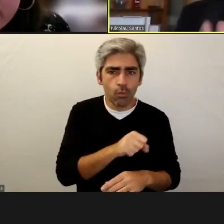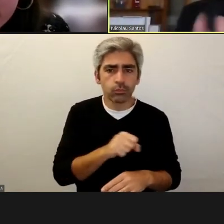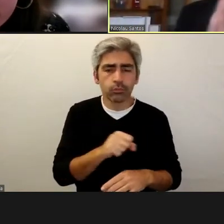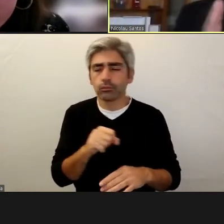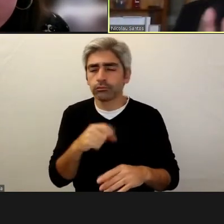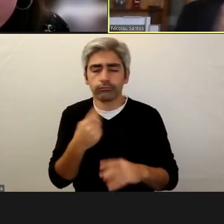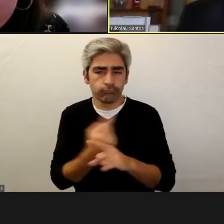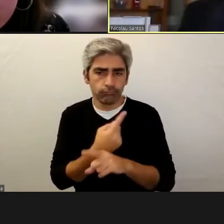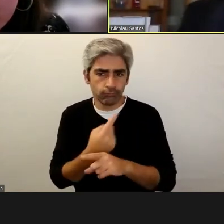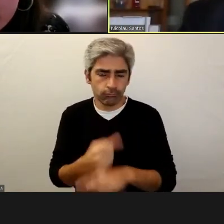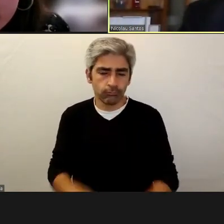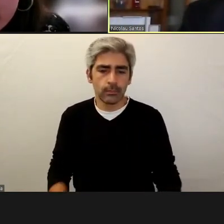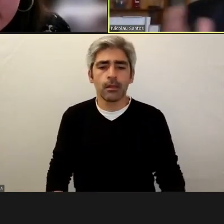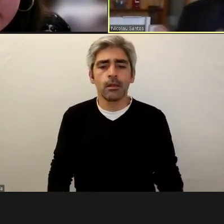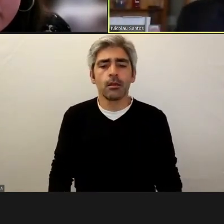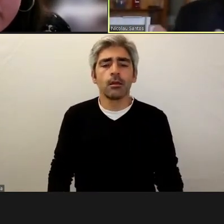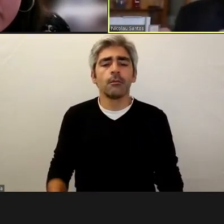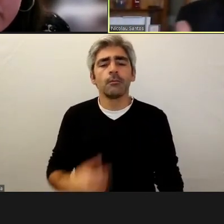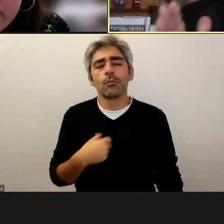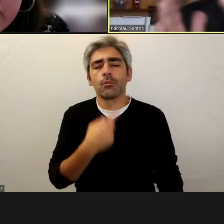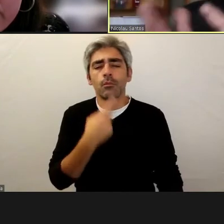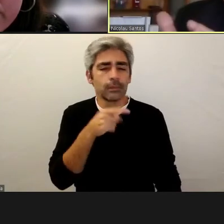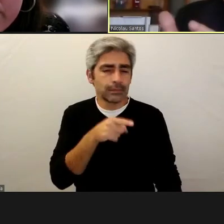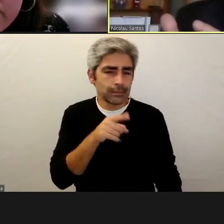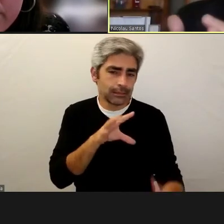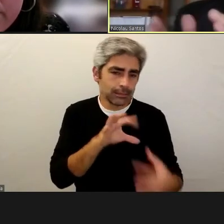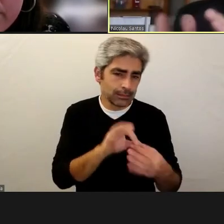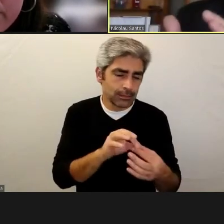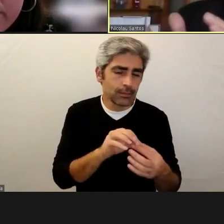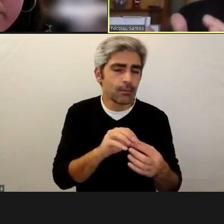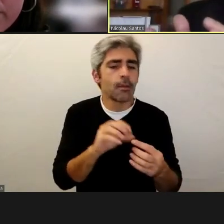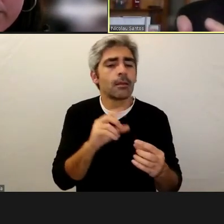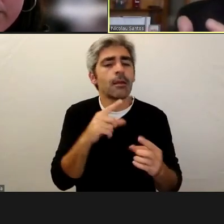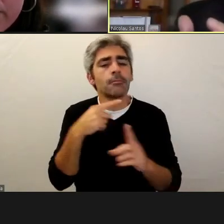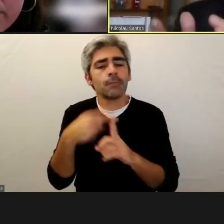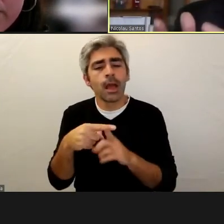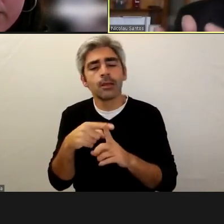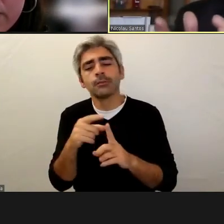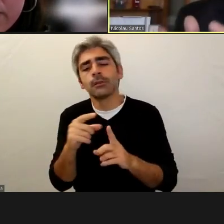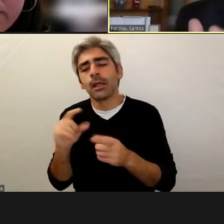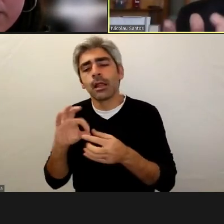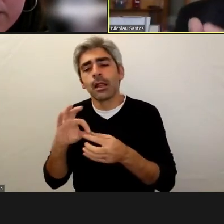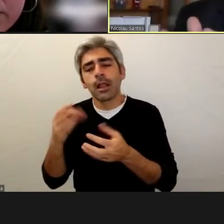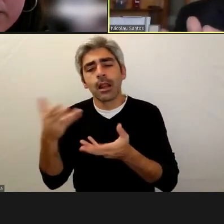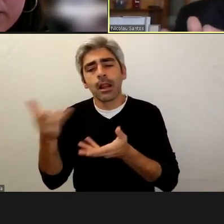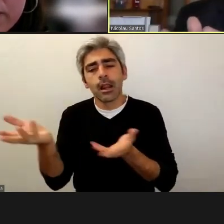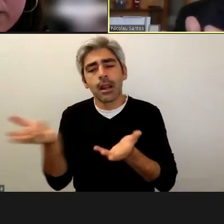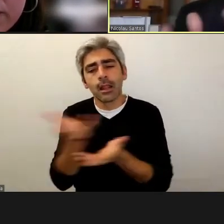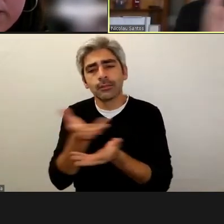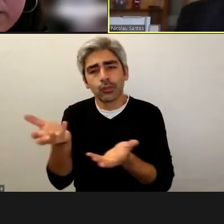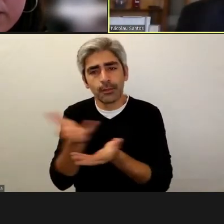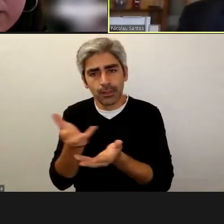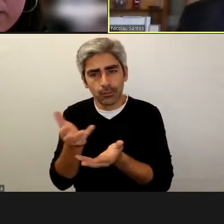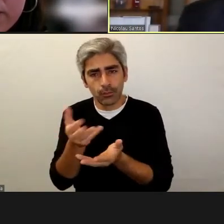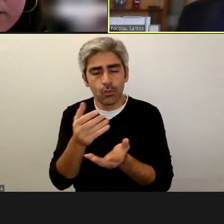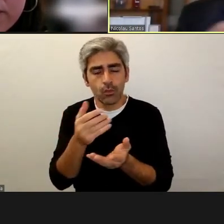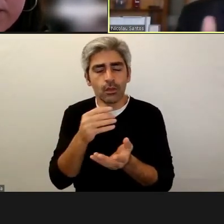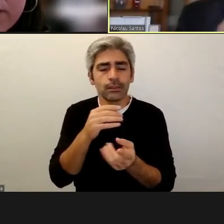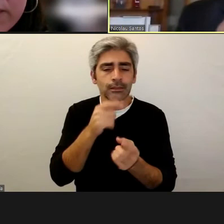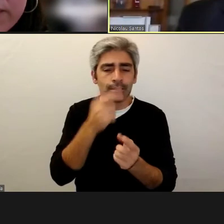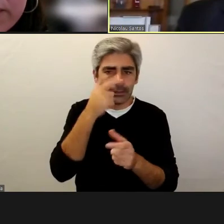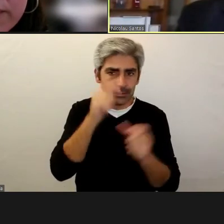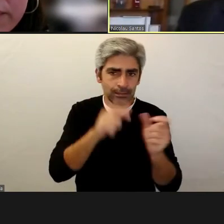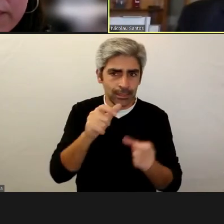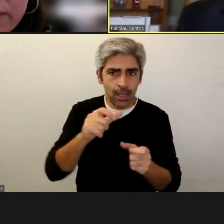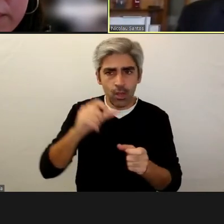E eu colocava isto, mas também colocava a questão do relacionamento entre o cidadão e o Estado.